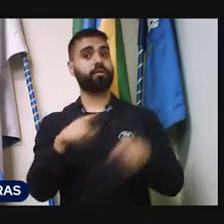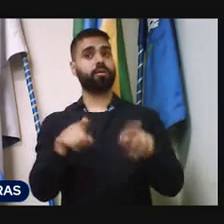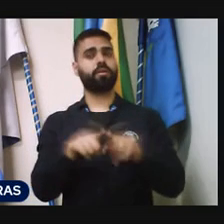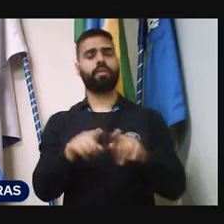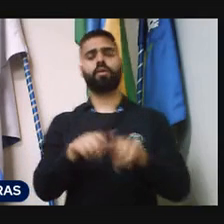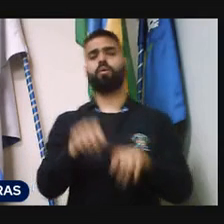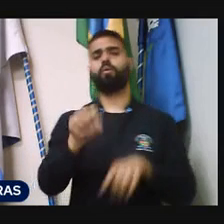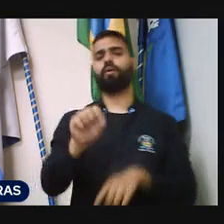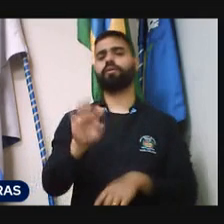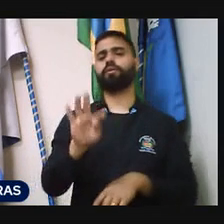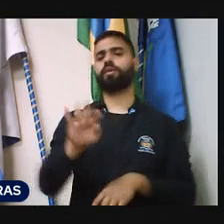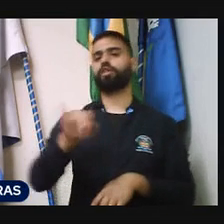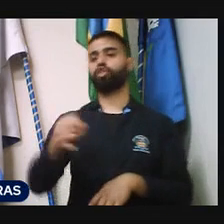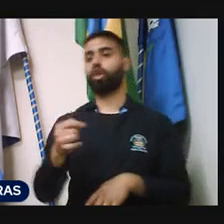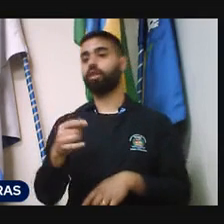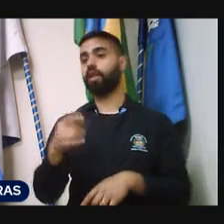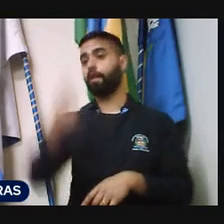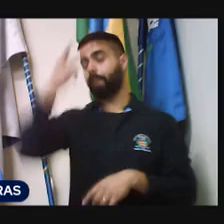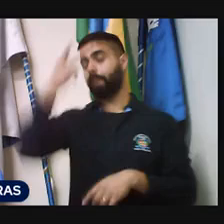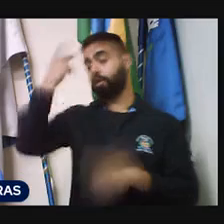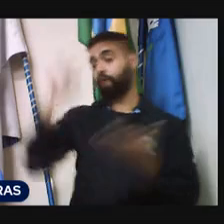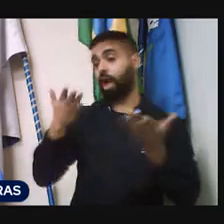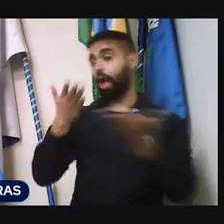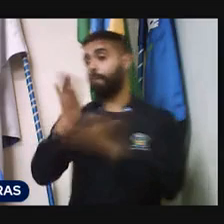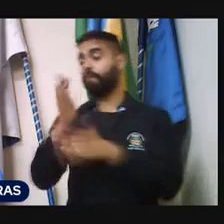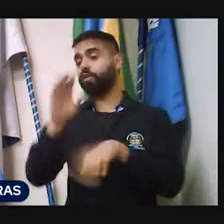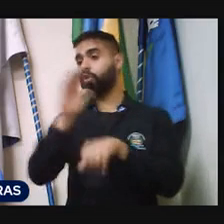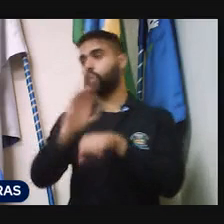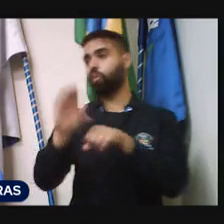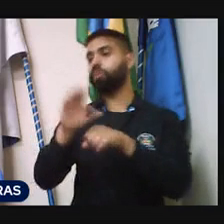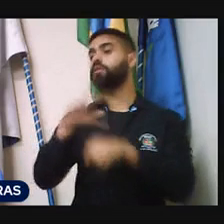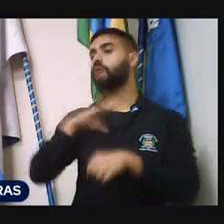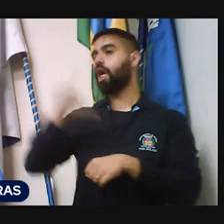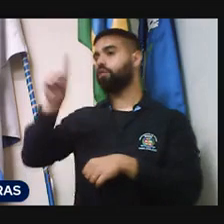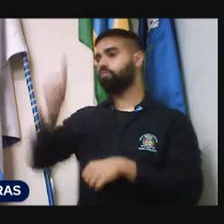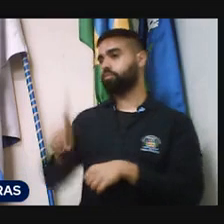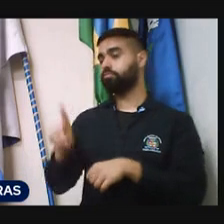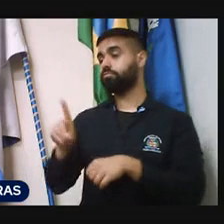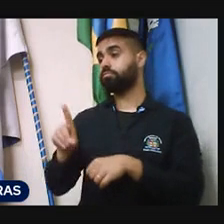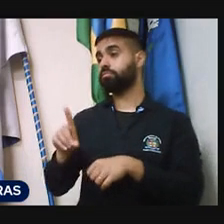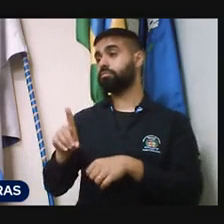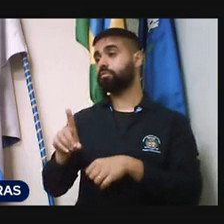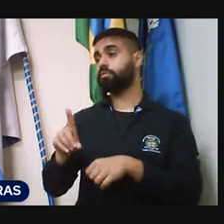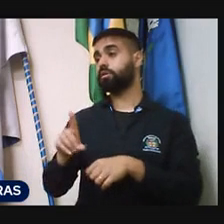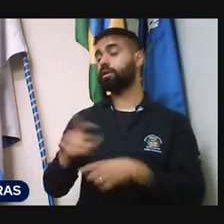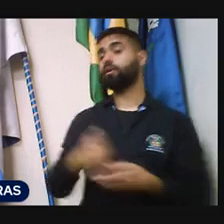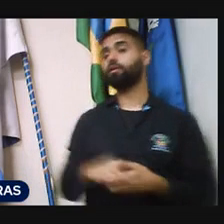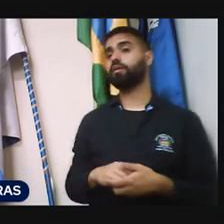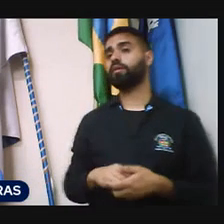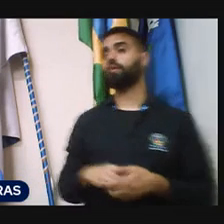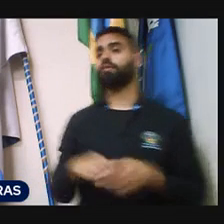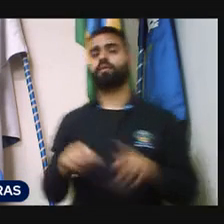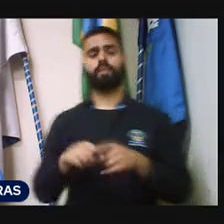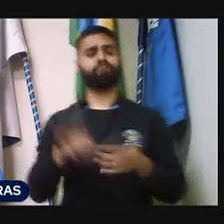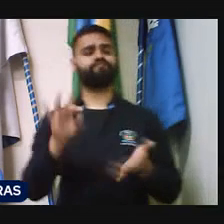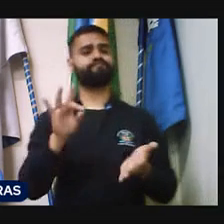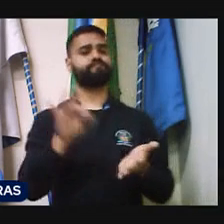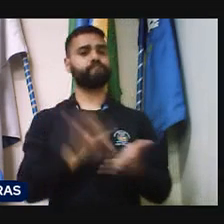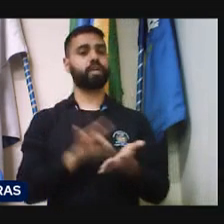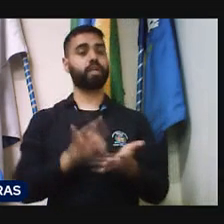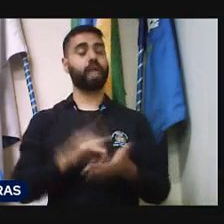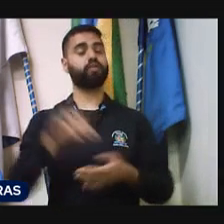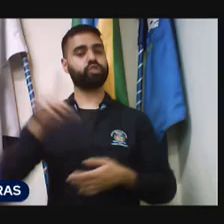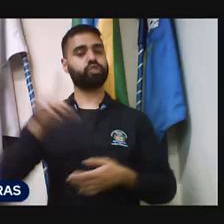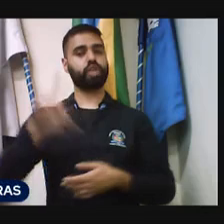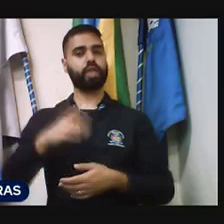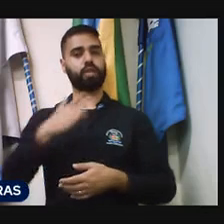STJ o candidato aprovado em concurso público tem direito a ser nomeado e tomar posse do respectivo cargo público sendo verdadeiramente um